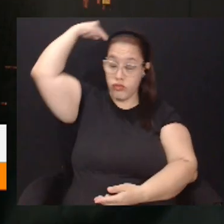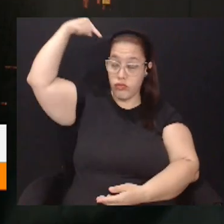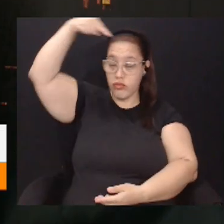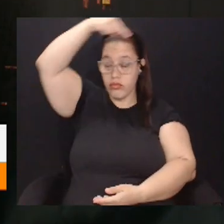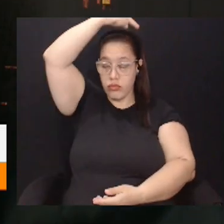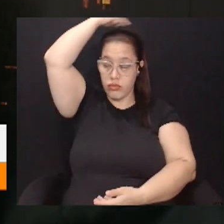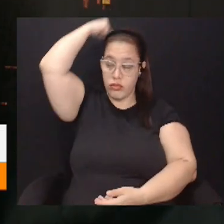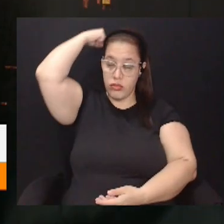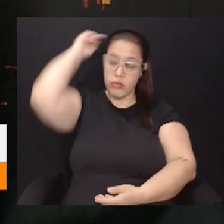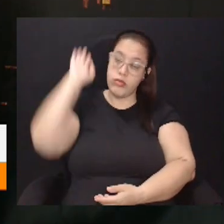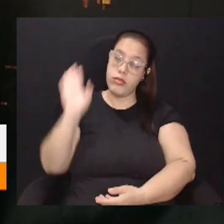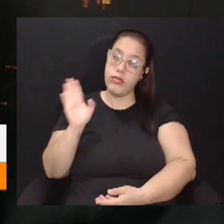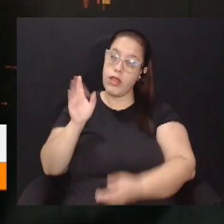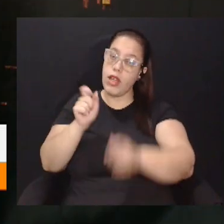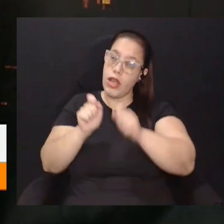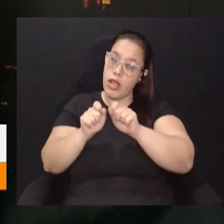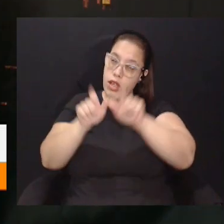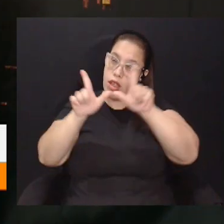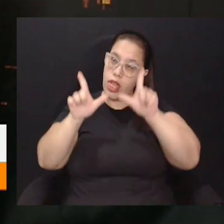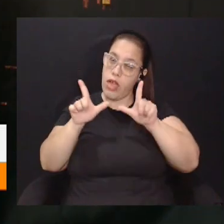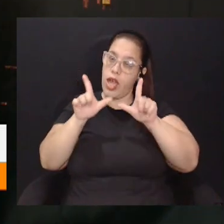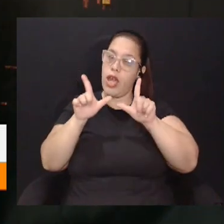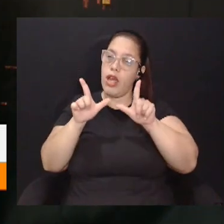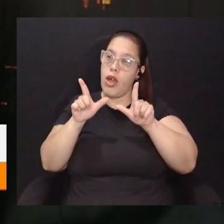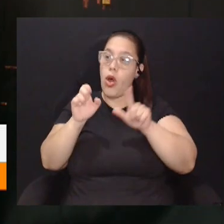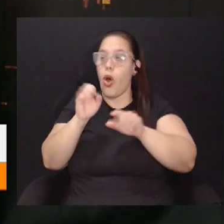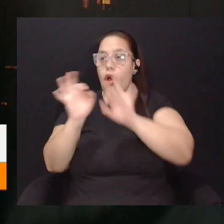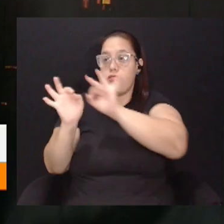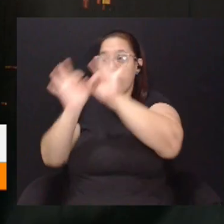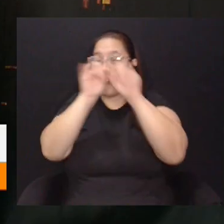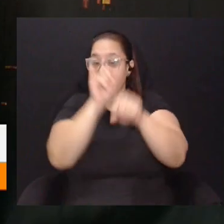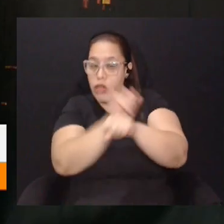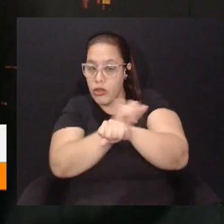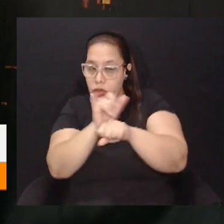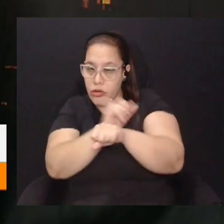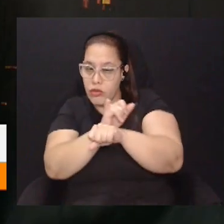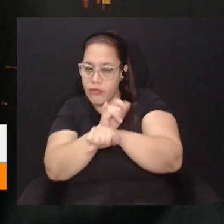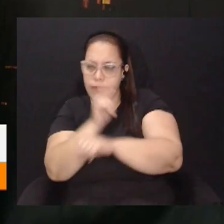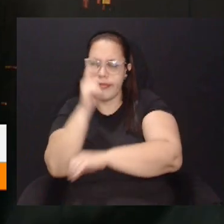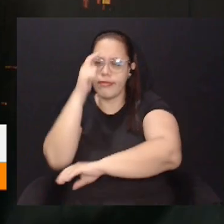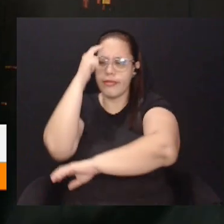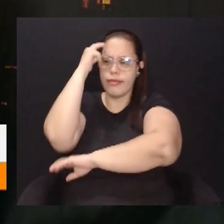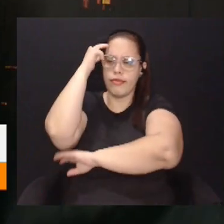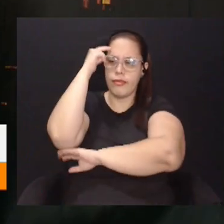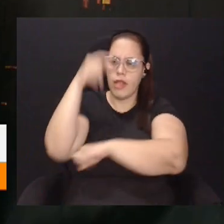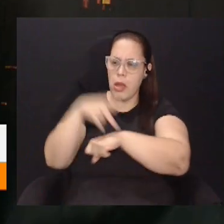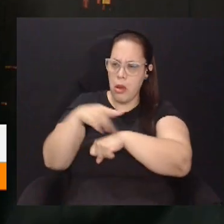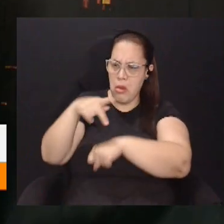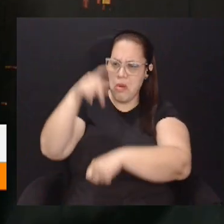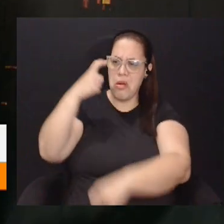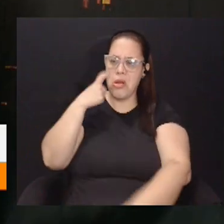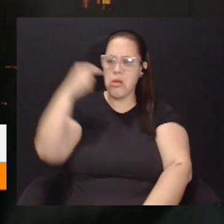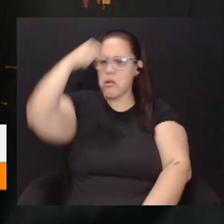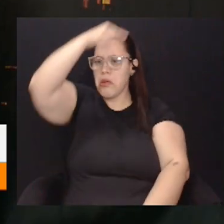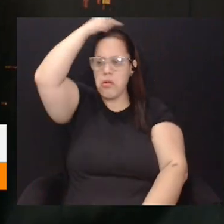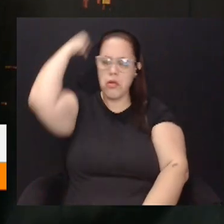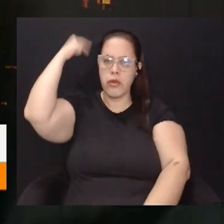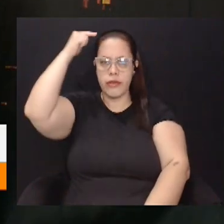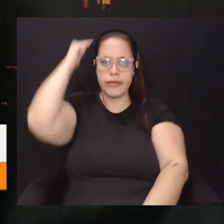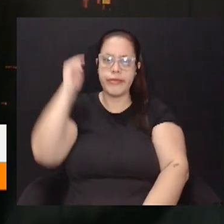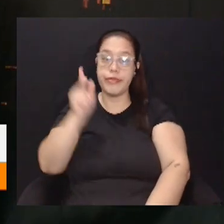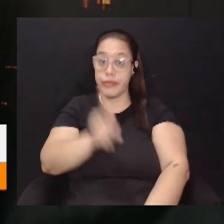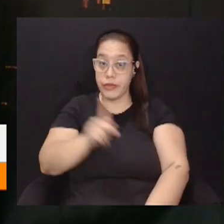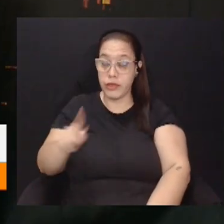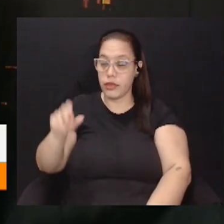TV ligada, assistindo a gente ou assistindo pelo YouTube, aí pensa, né, Páscoa, sexta-feira santa, a gente está aqui com o professor Gerson, nós